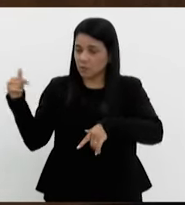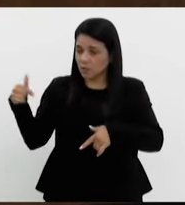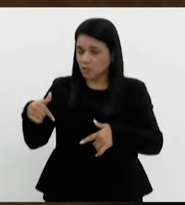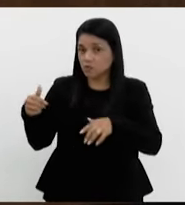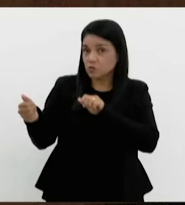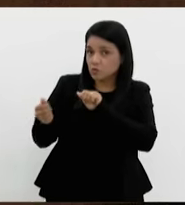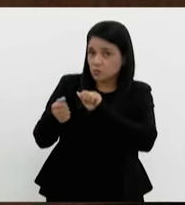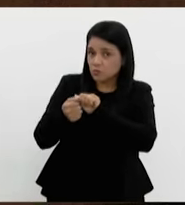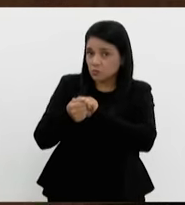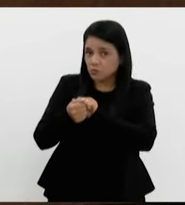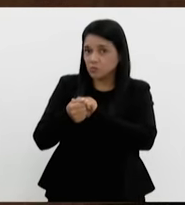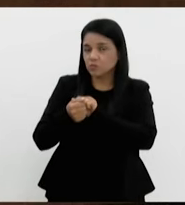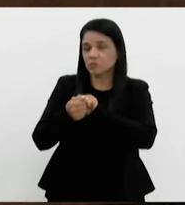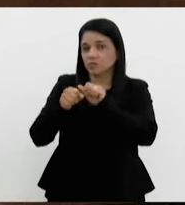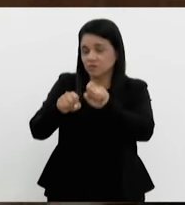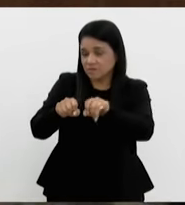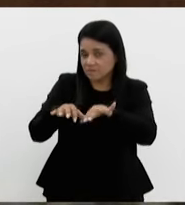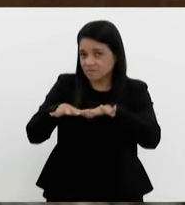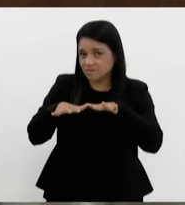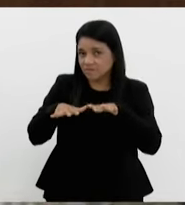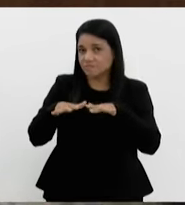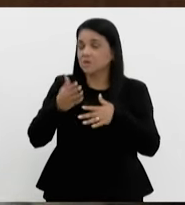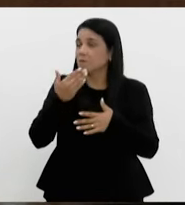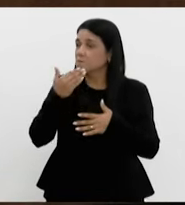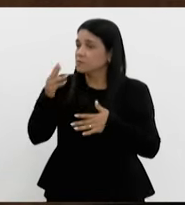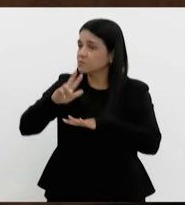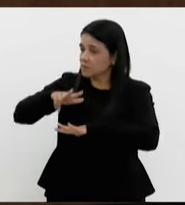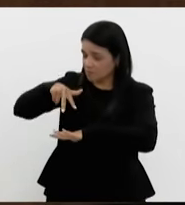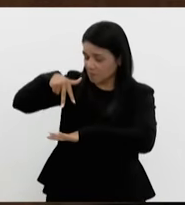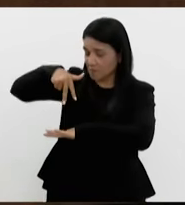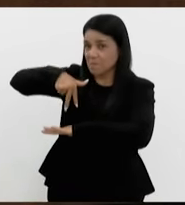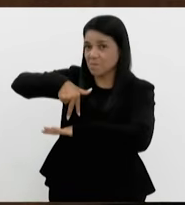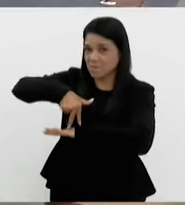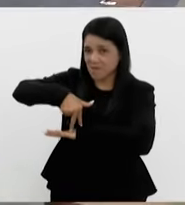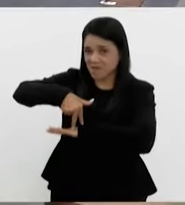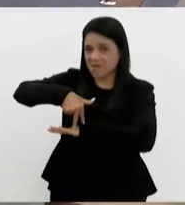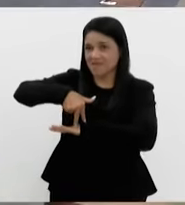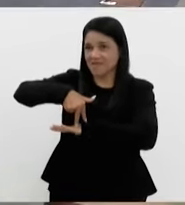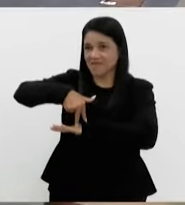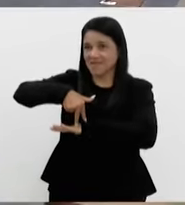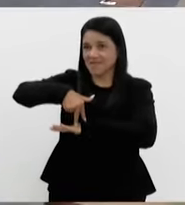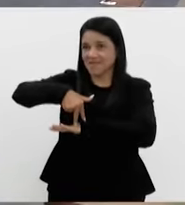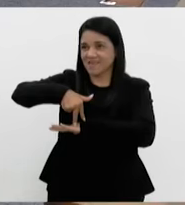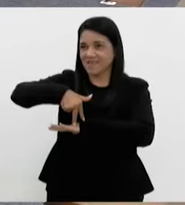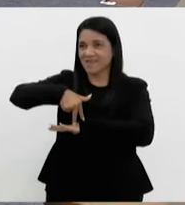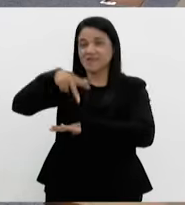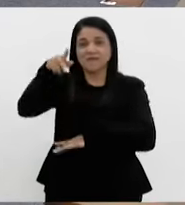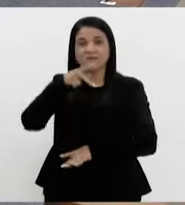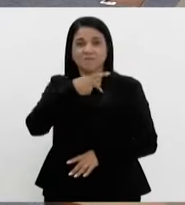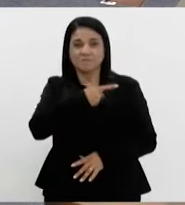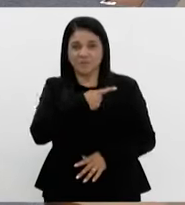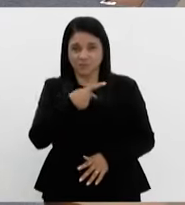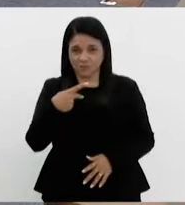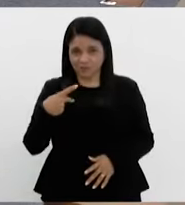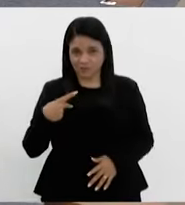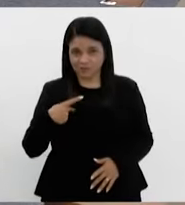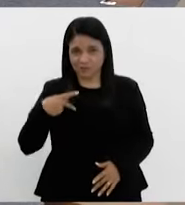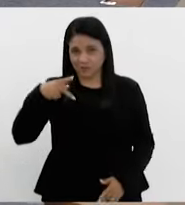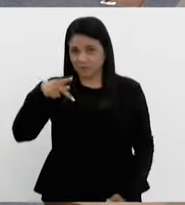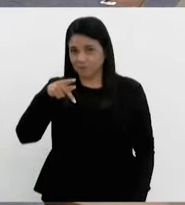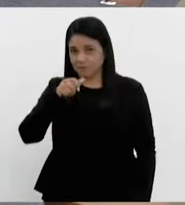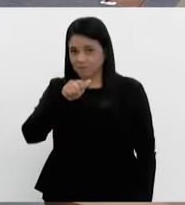e pediria que os mesmos ficassem de pé nesta hora. São pastores